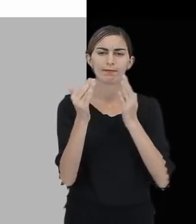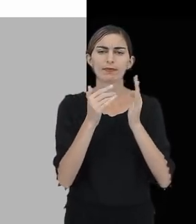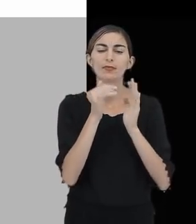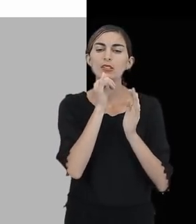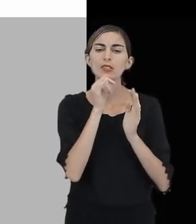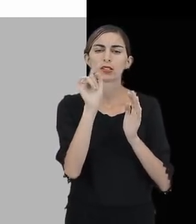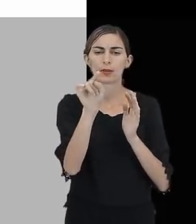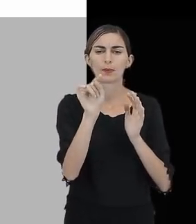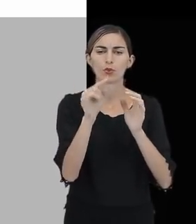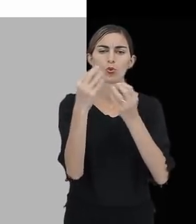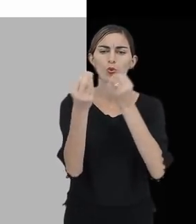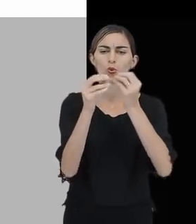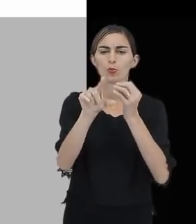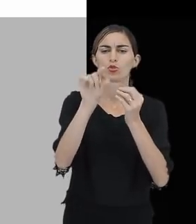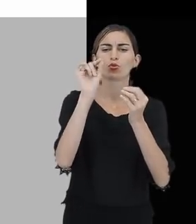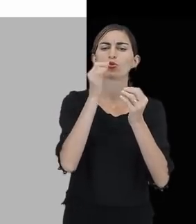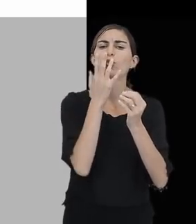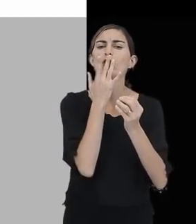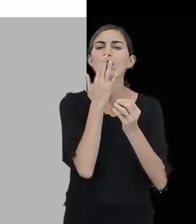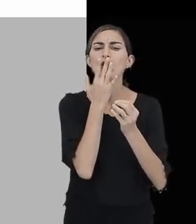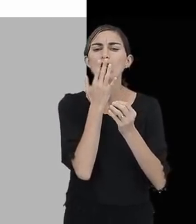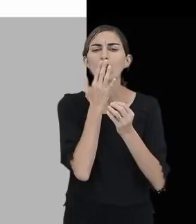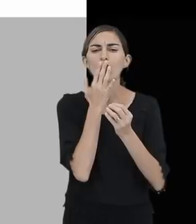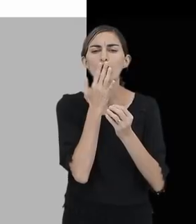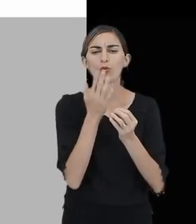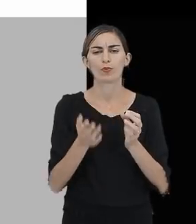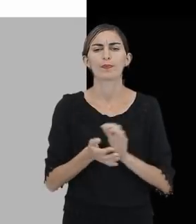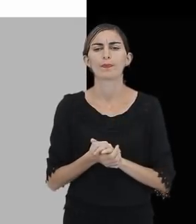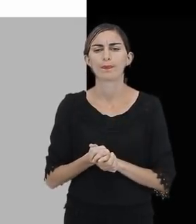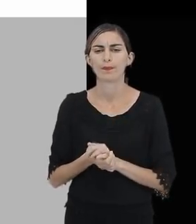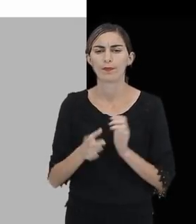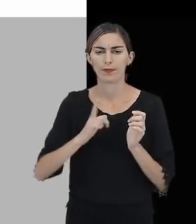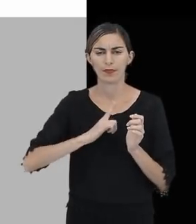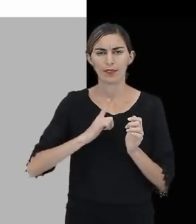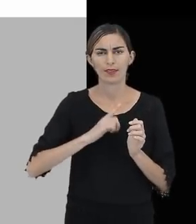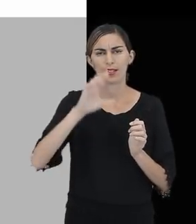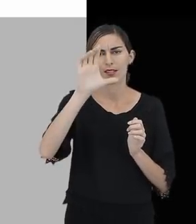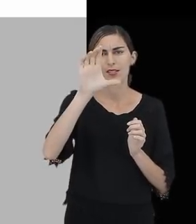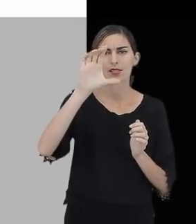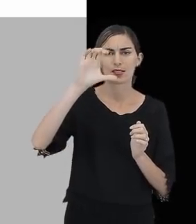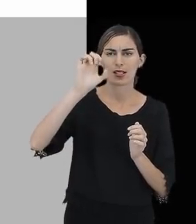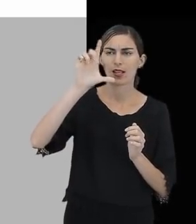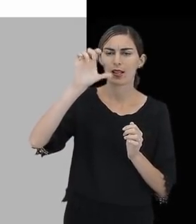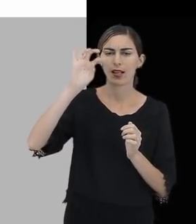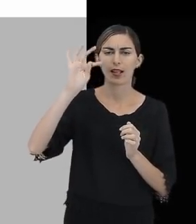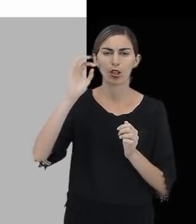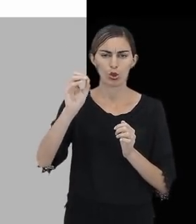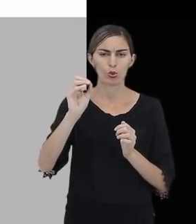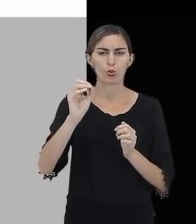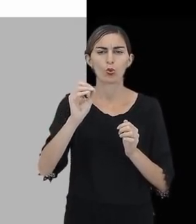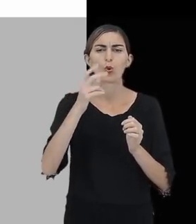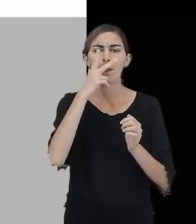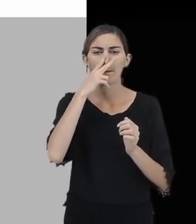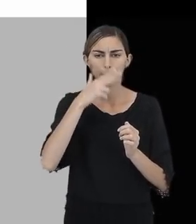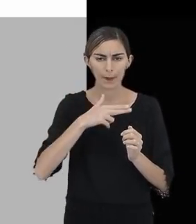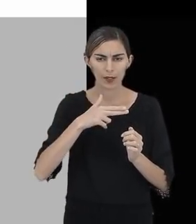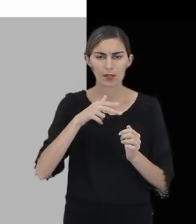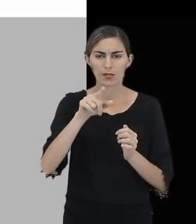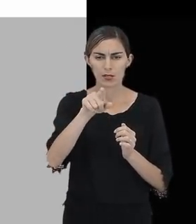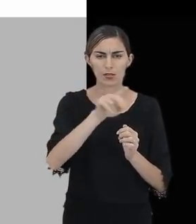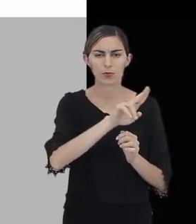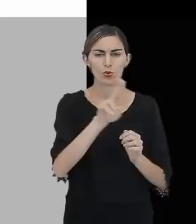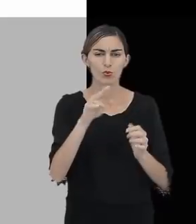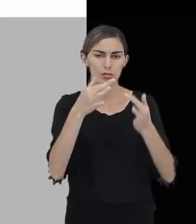está um exemplozinho de como definir as cores. Então a gente tem aqui selector, que é esse mesmo aqui